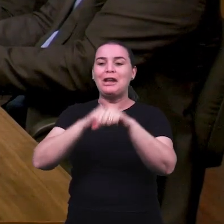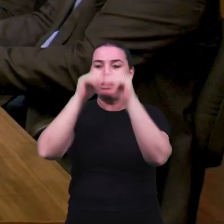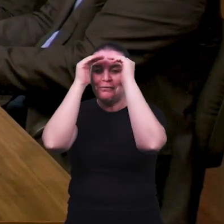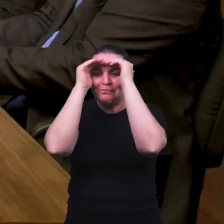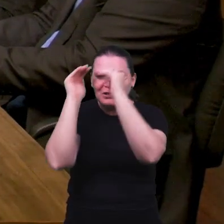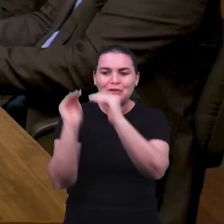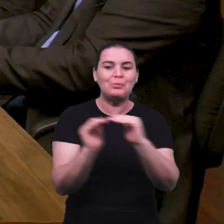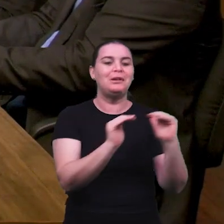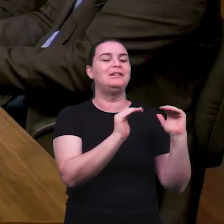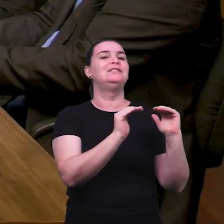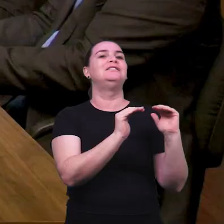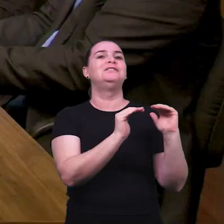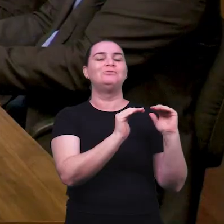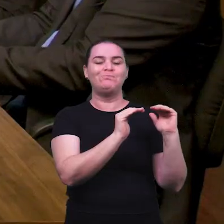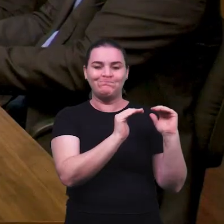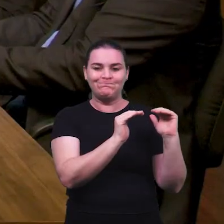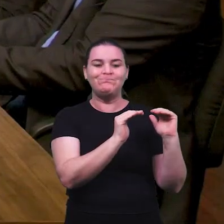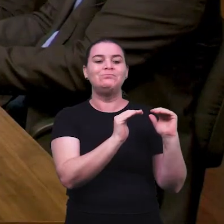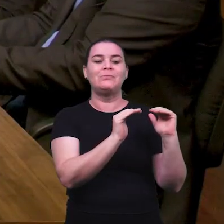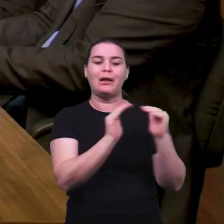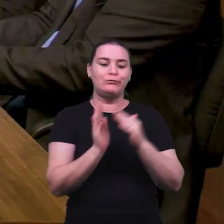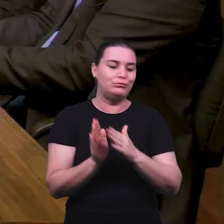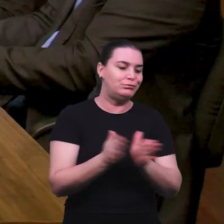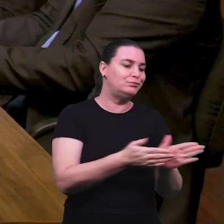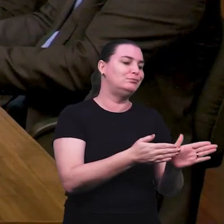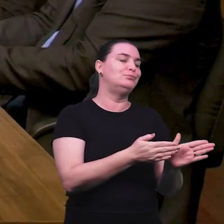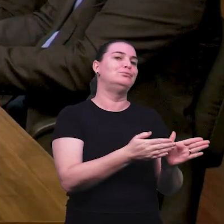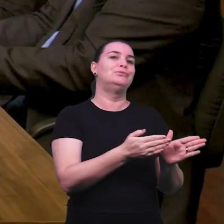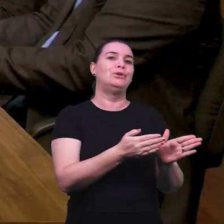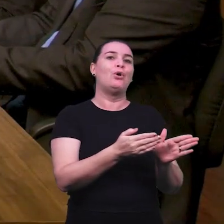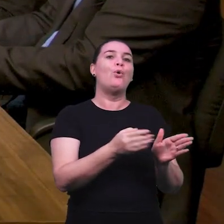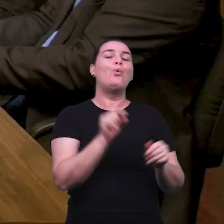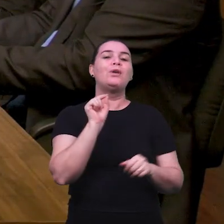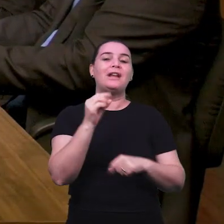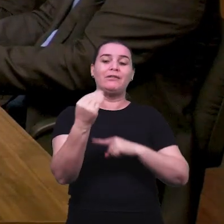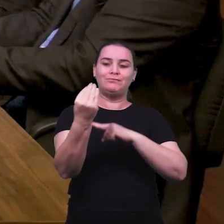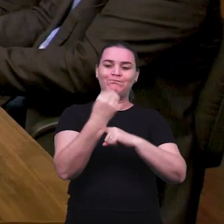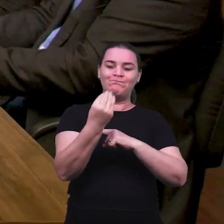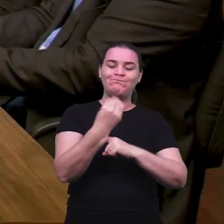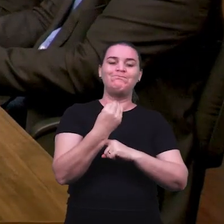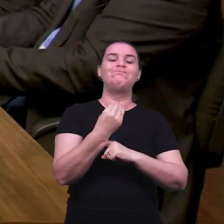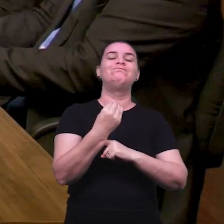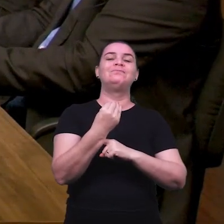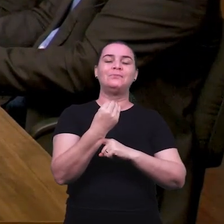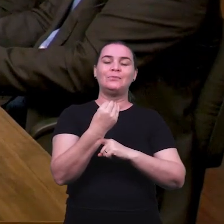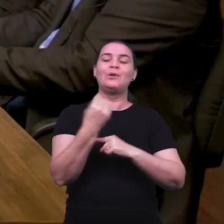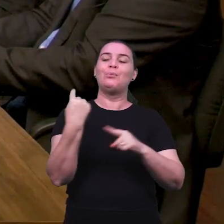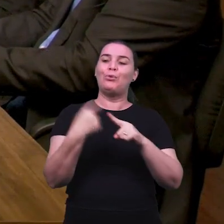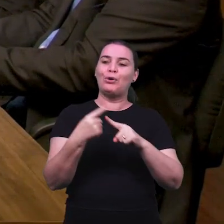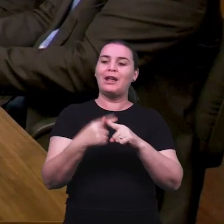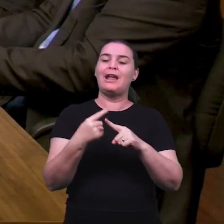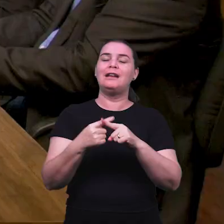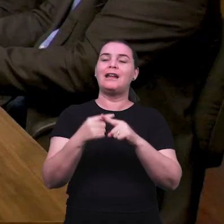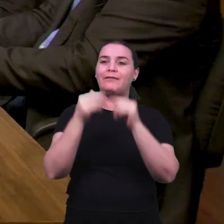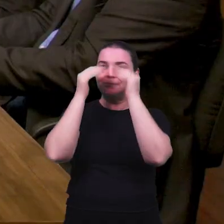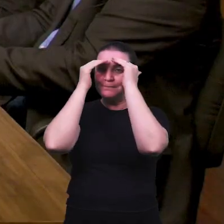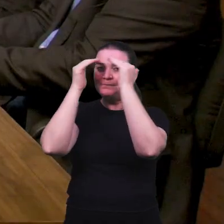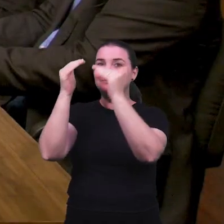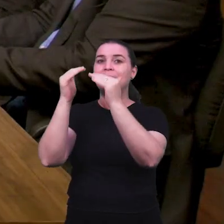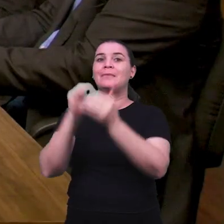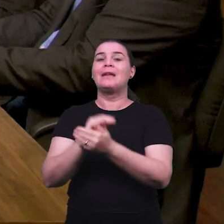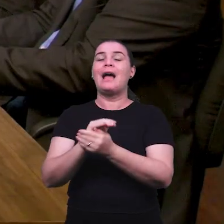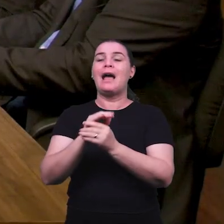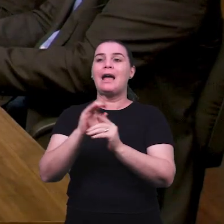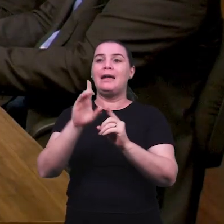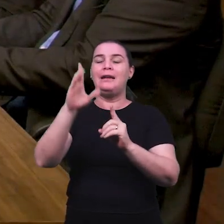estava conservando? A obediência à palavra de Deus. Aí ele se afasta da energia que o